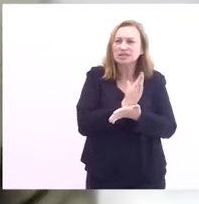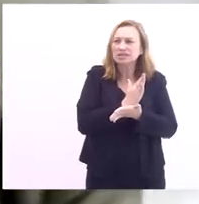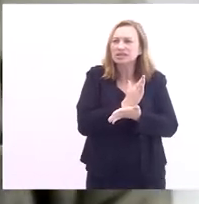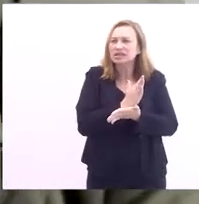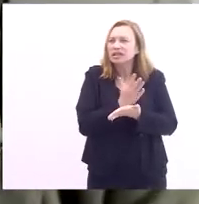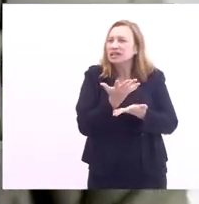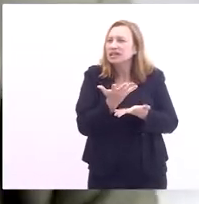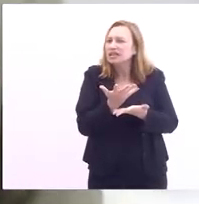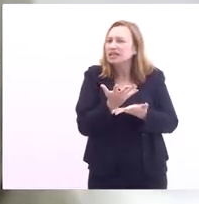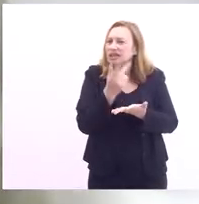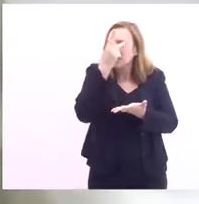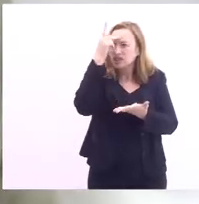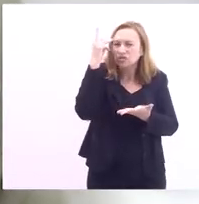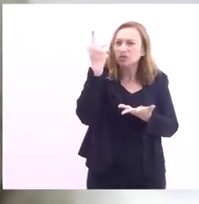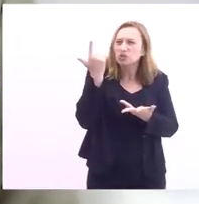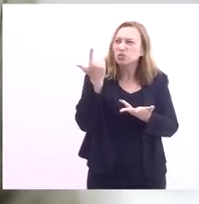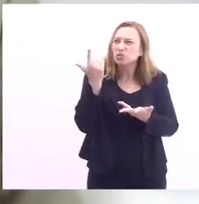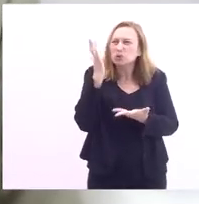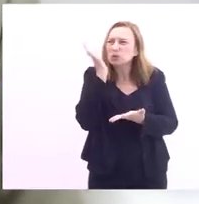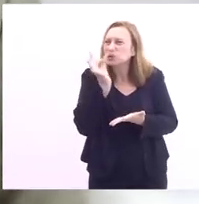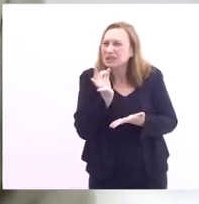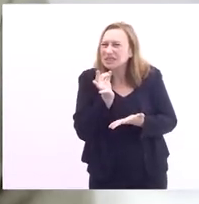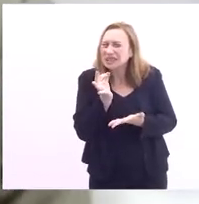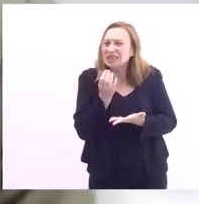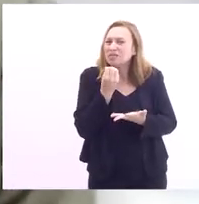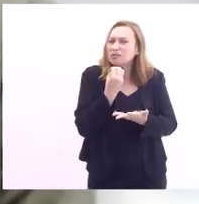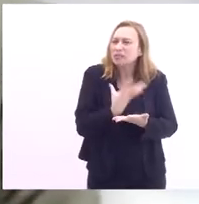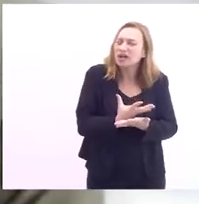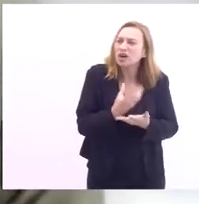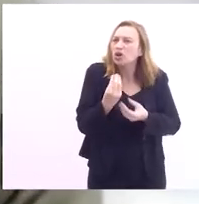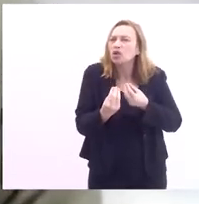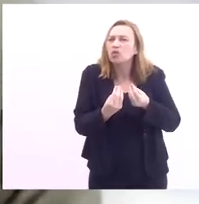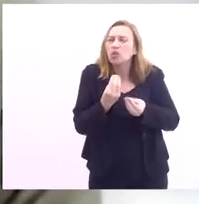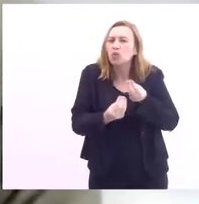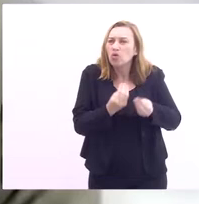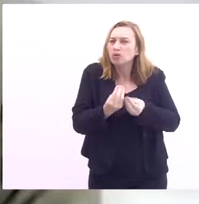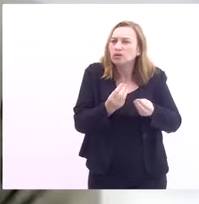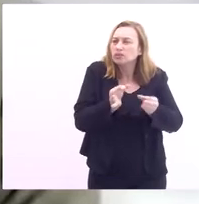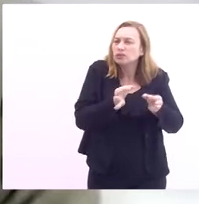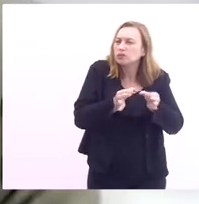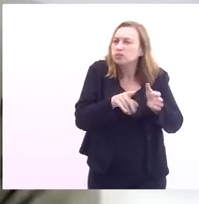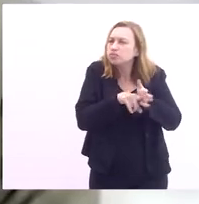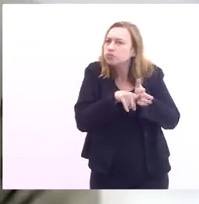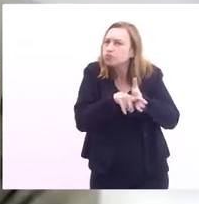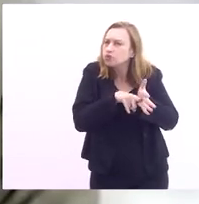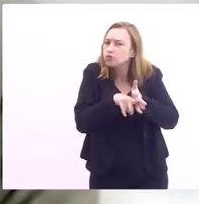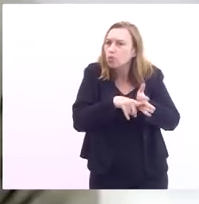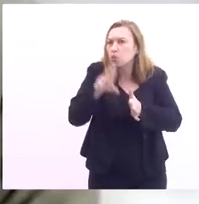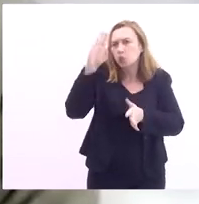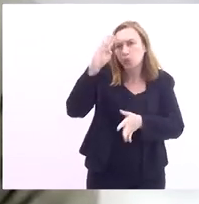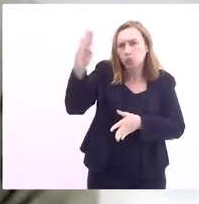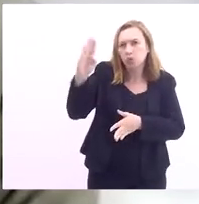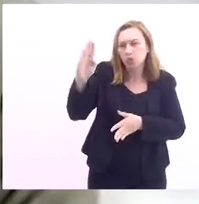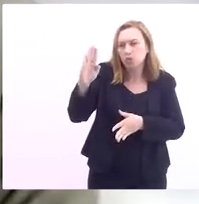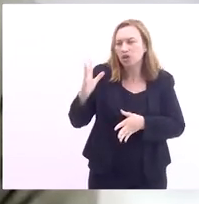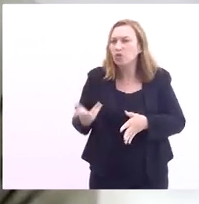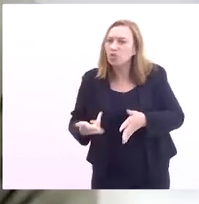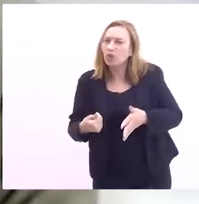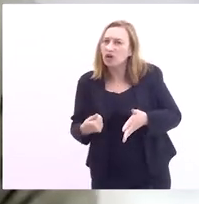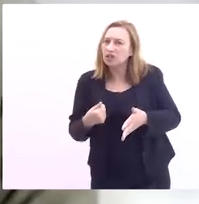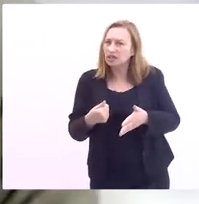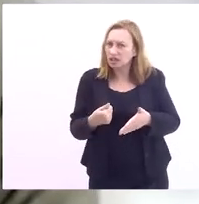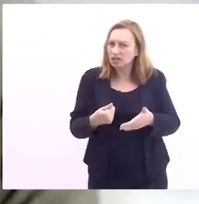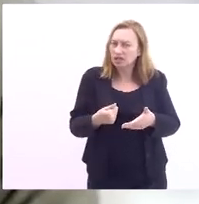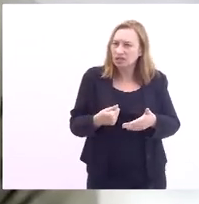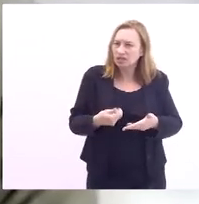meio que as pessoas não entendem muito bem como está sendo feita a fiscalização, principalmente quanto à qualidade do